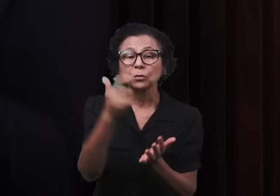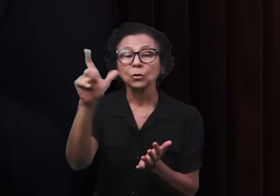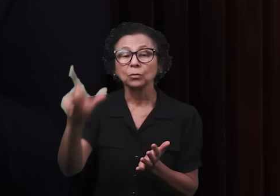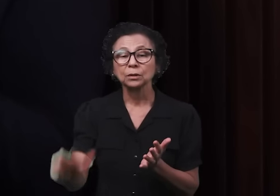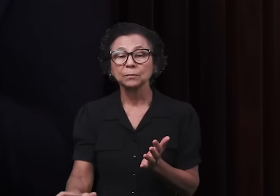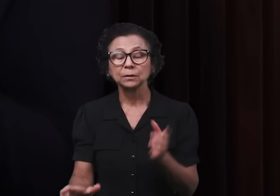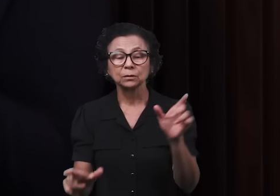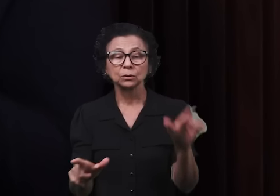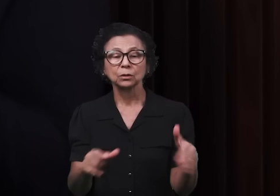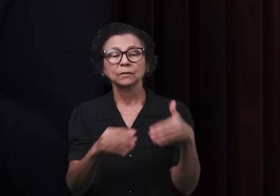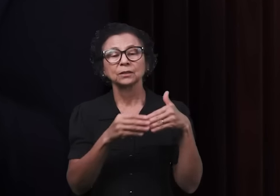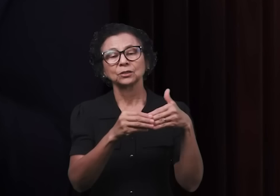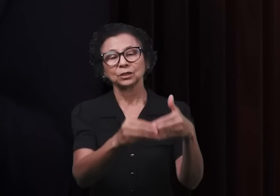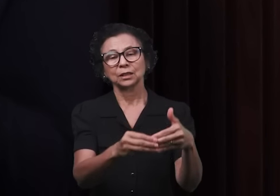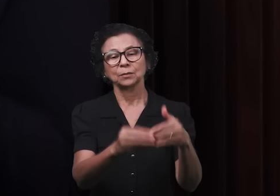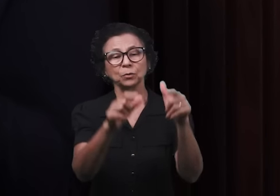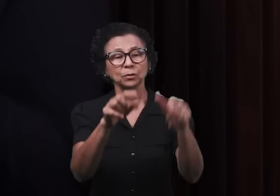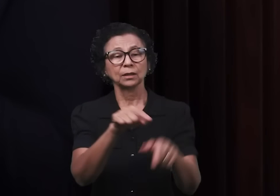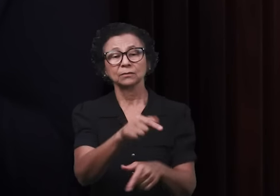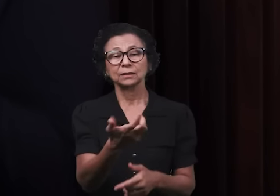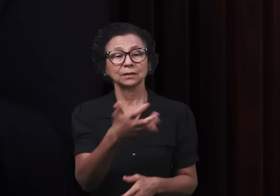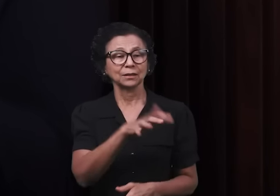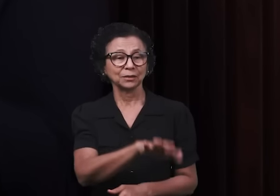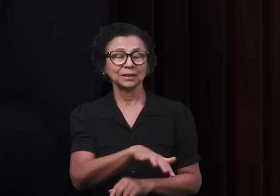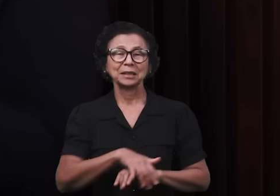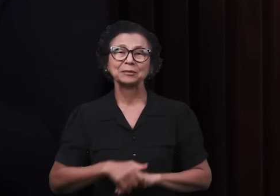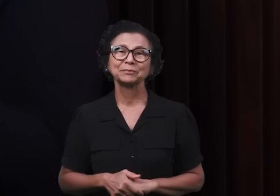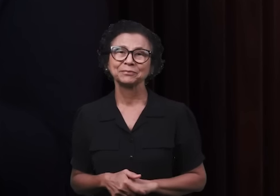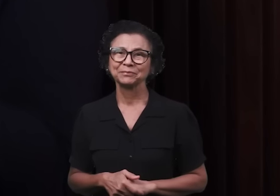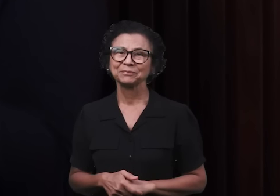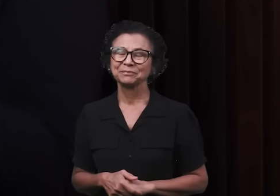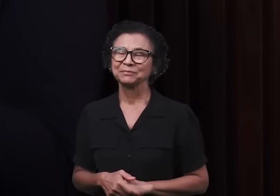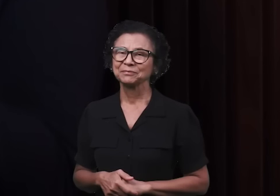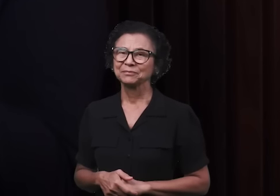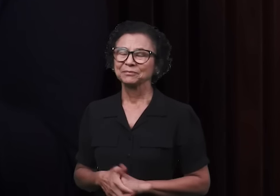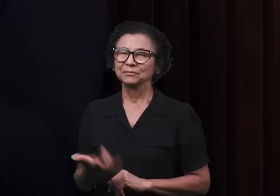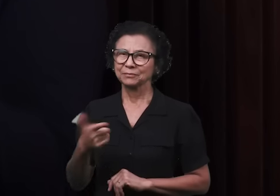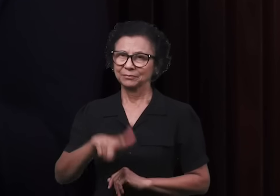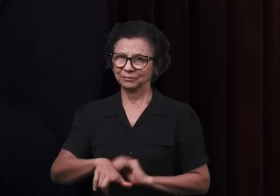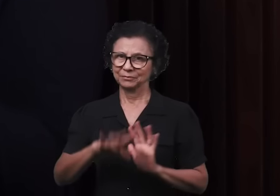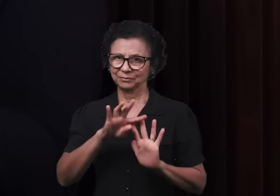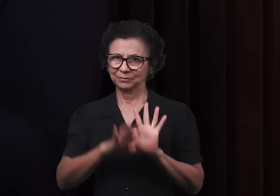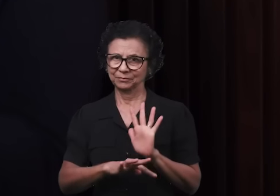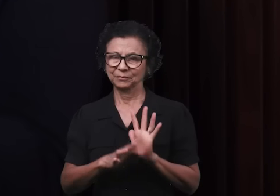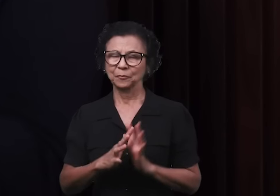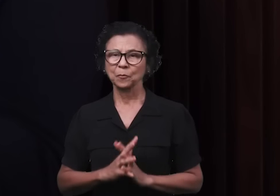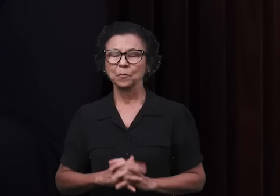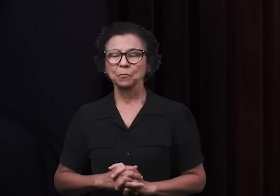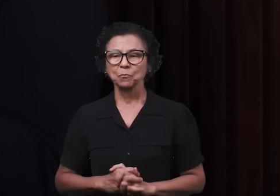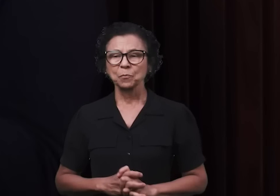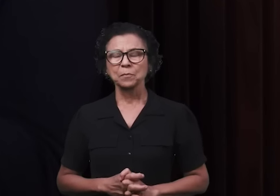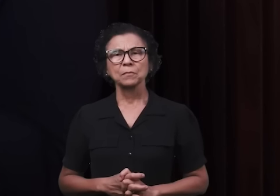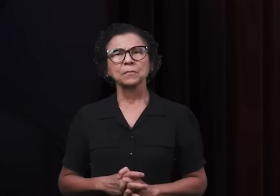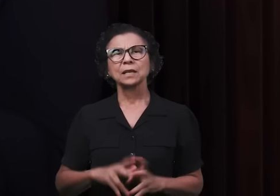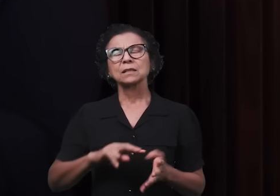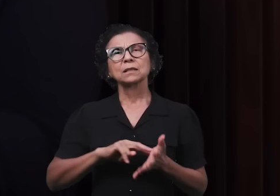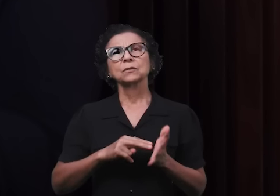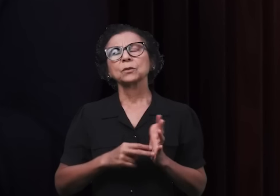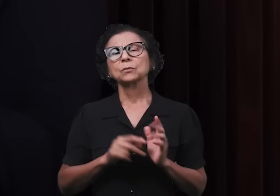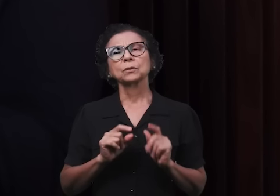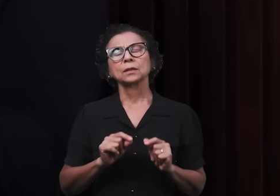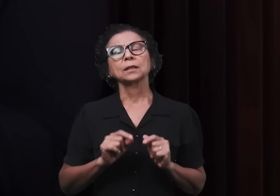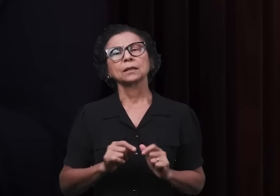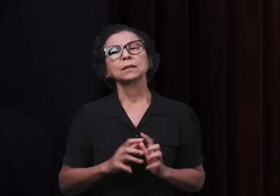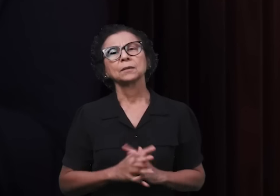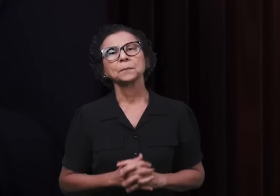te levará para onde tu não queiras. O texto que nós lemos aqui já falamos, né? E um ponto